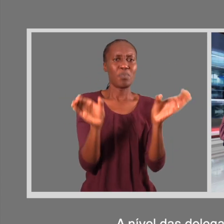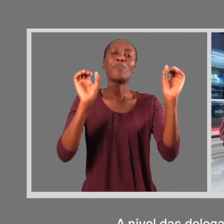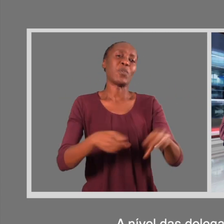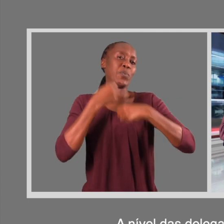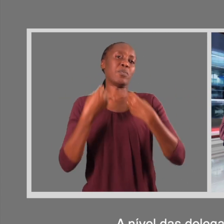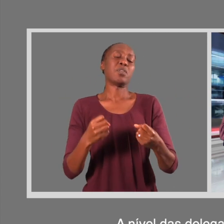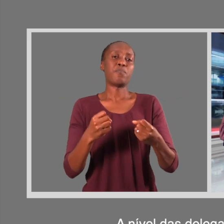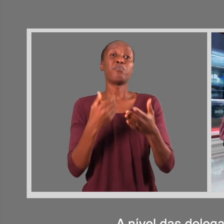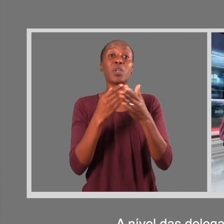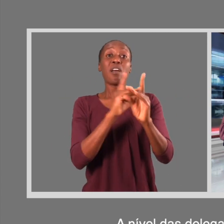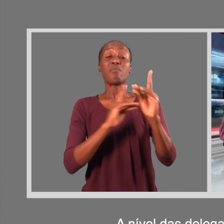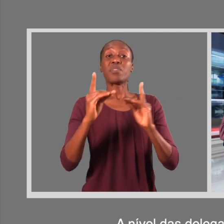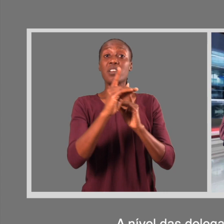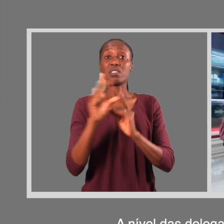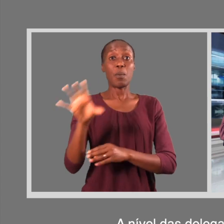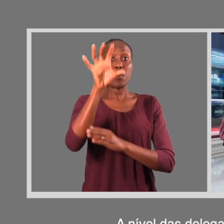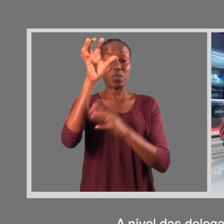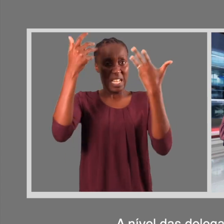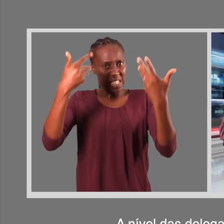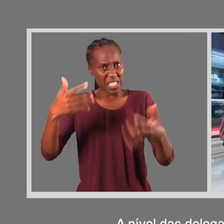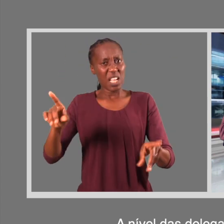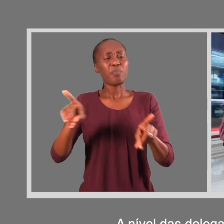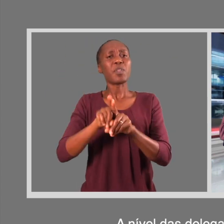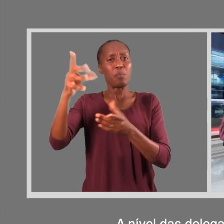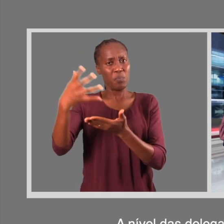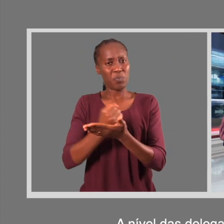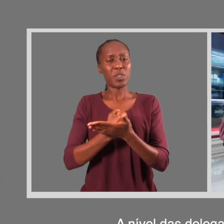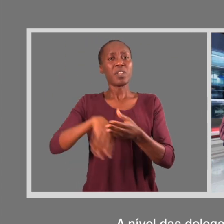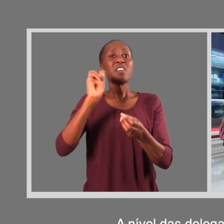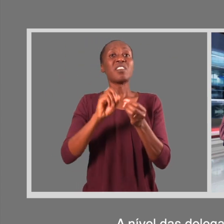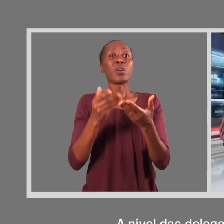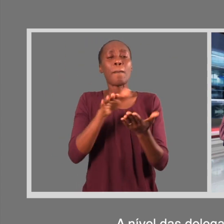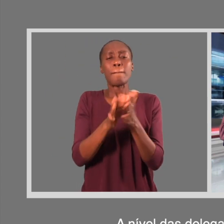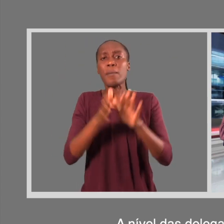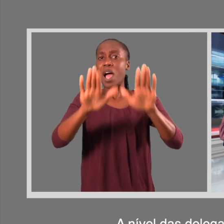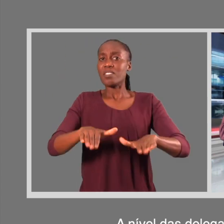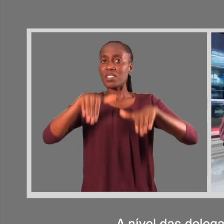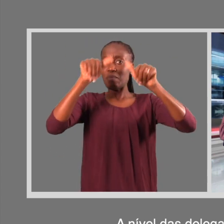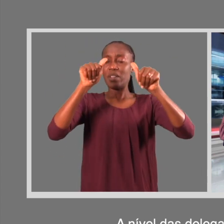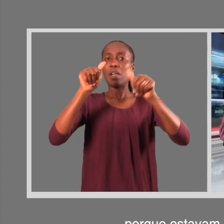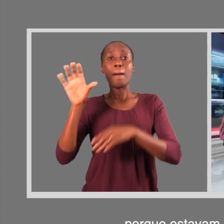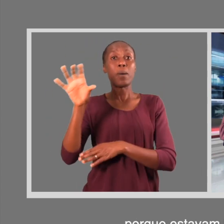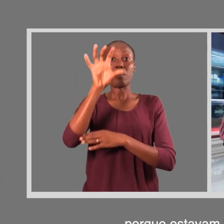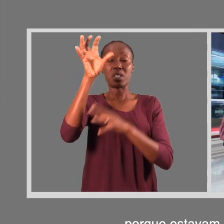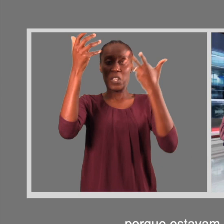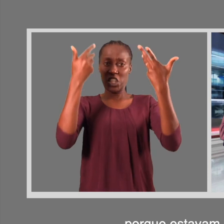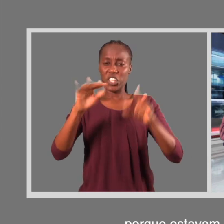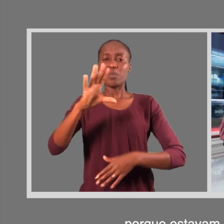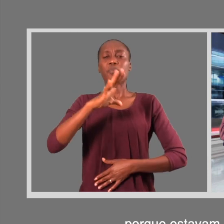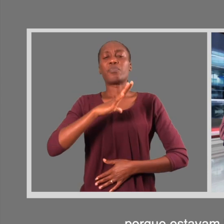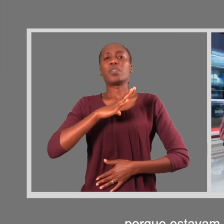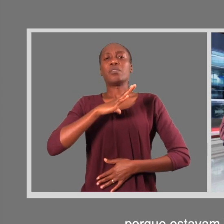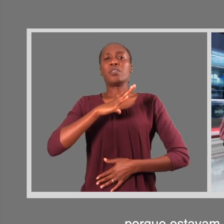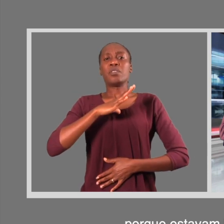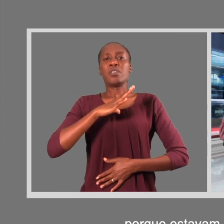Ao nível das delegações provinciais, conseguimos até realizar assembleias provinciais, porque estavam lá